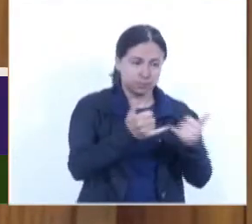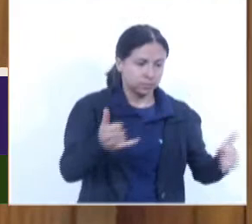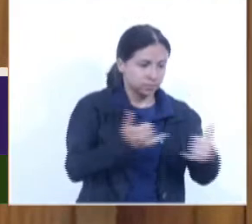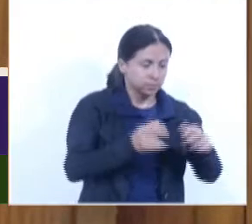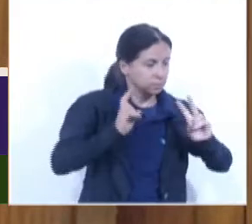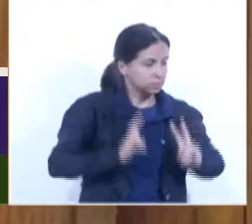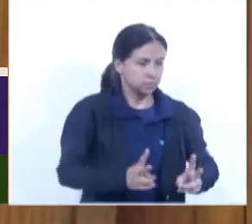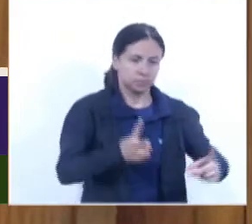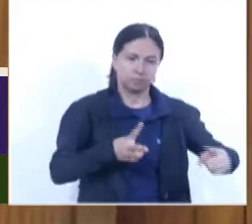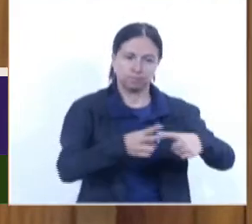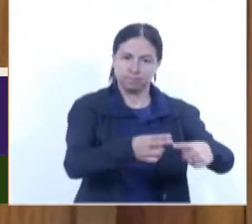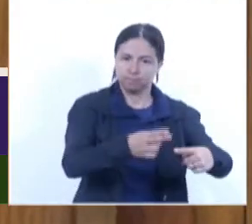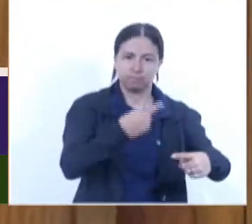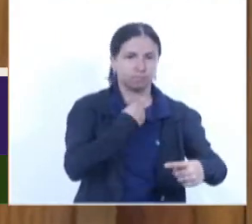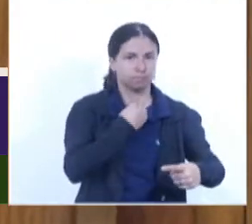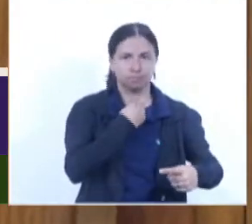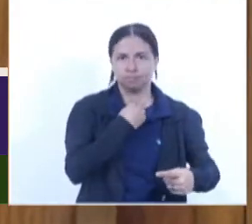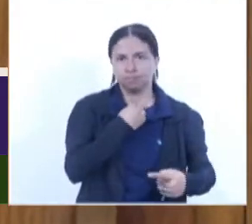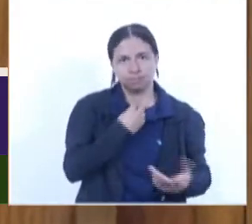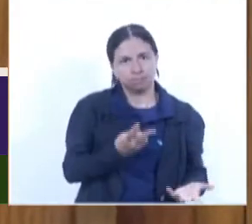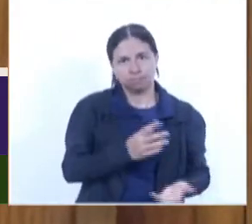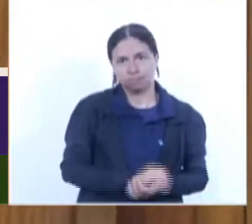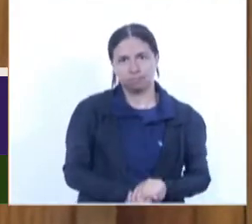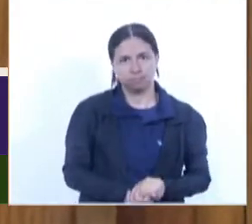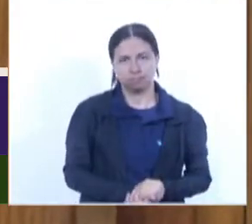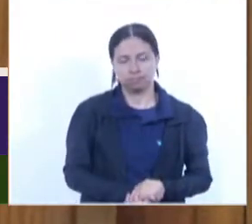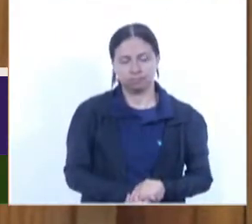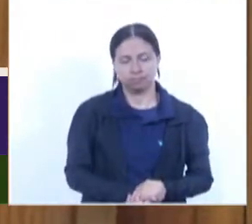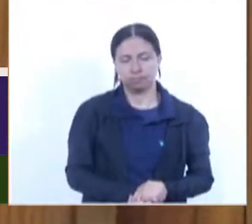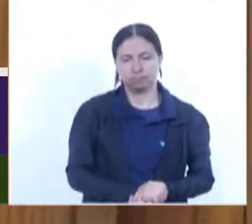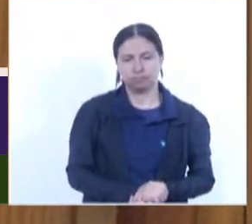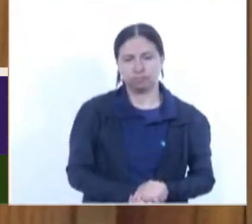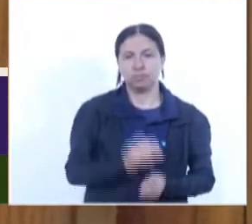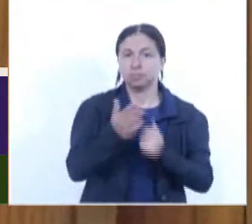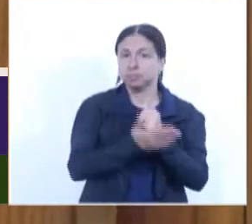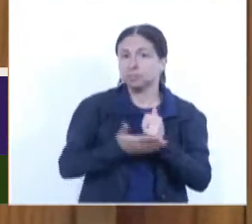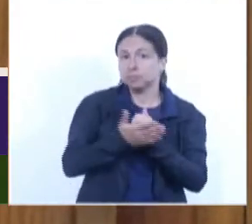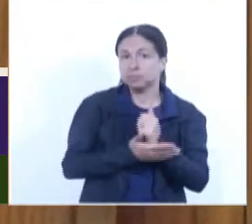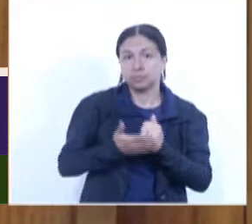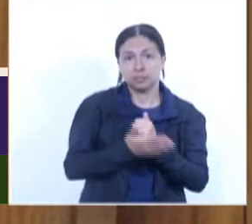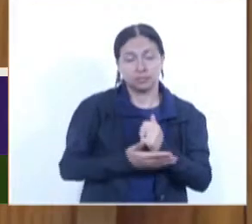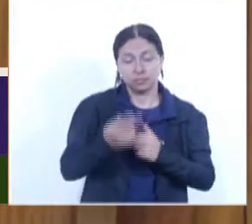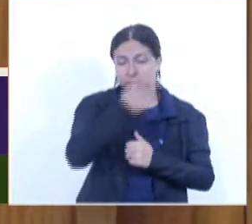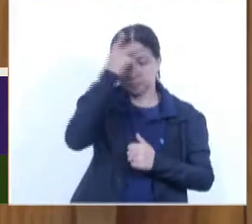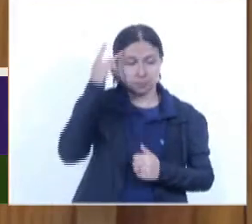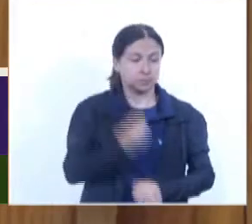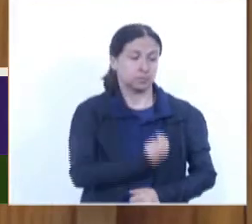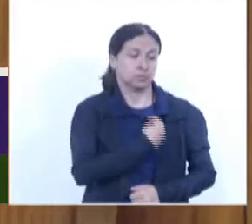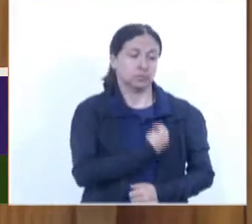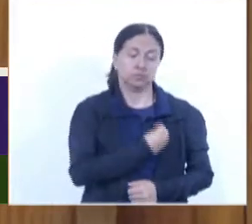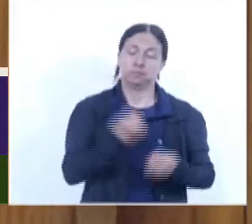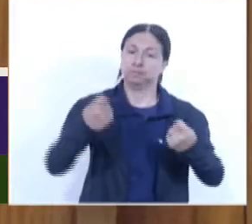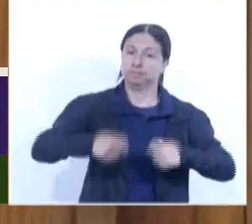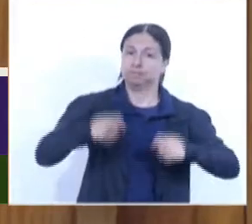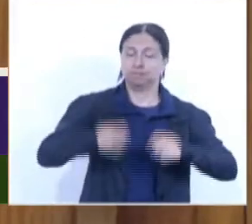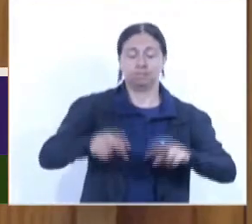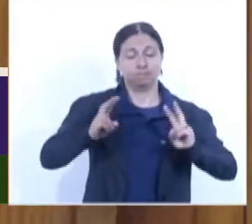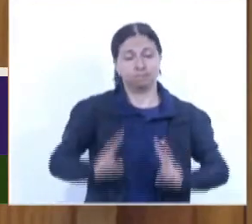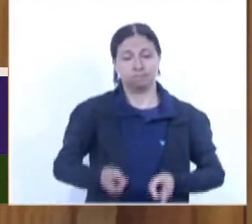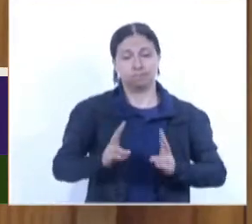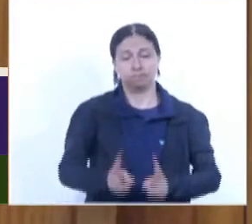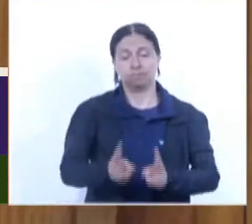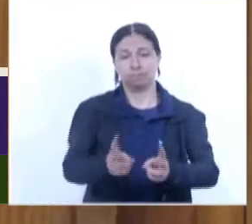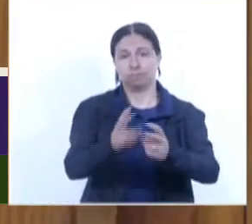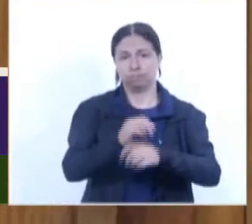e é importante que é um serviço essencial que a pessoa não pode viver sem por isso que quando